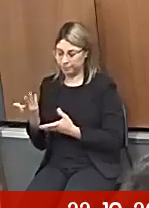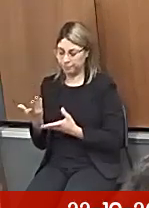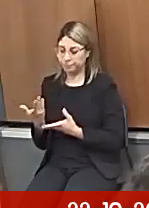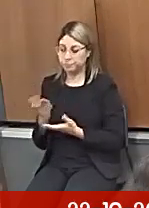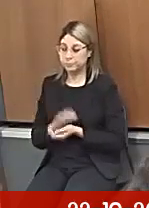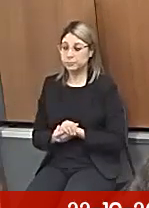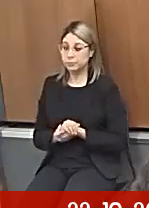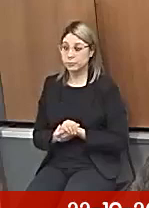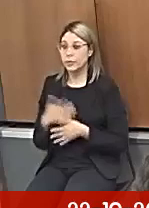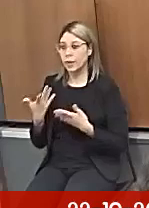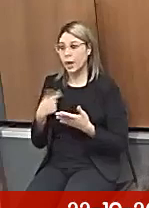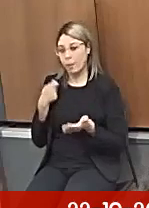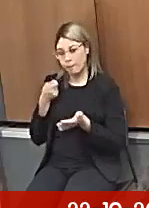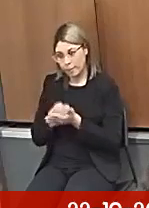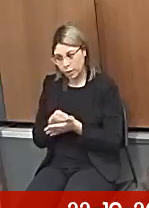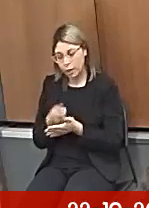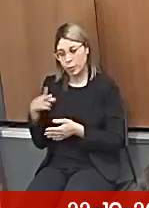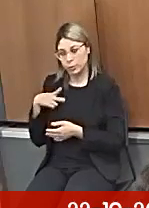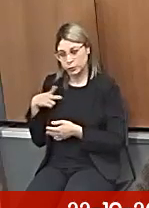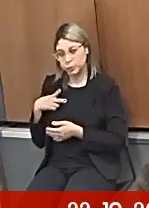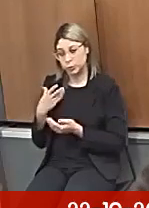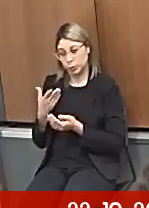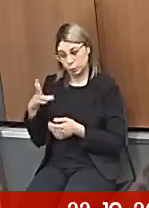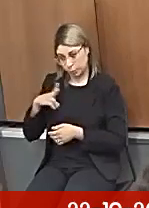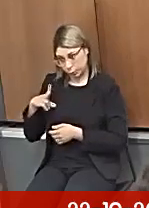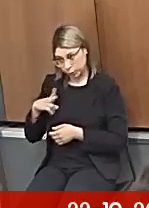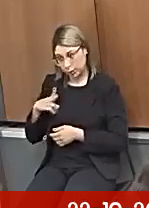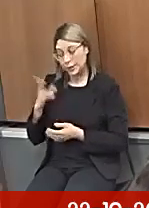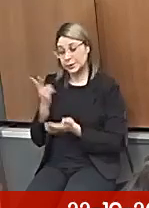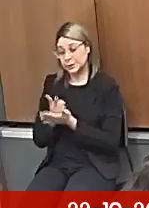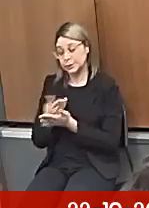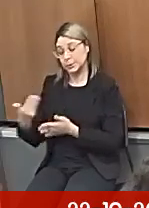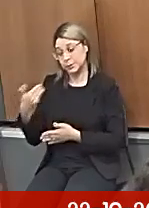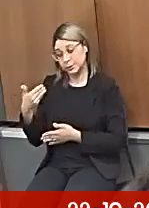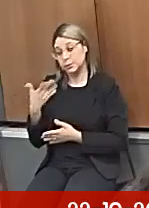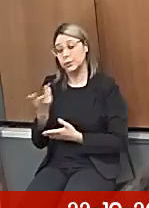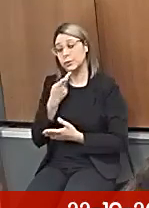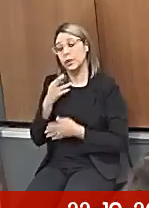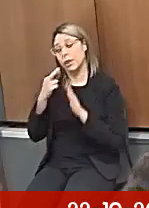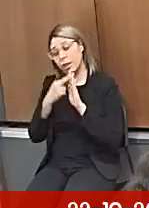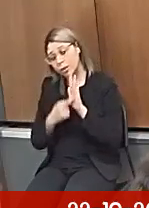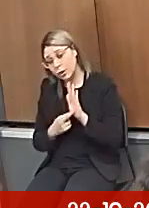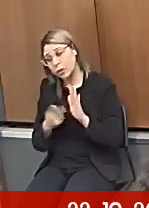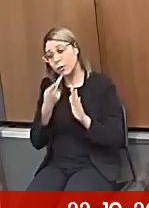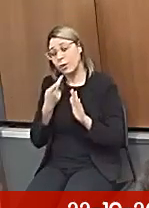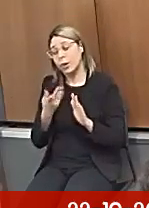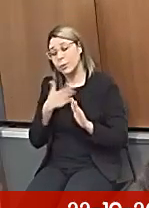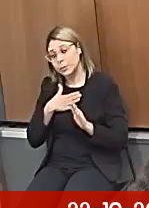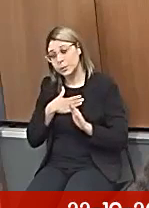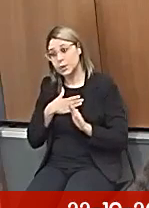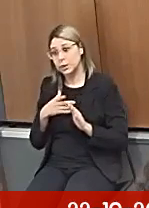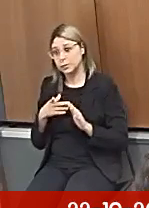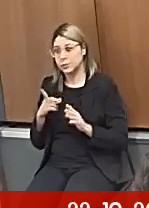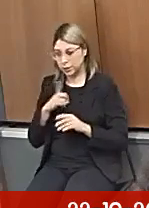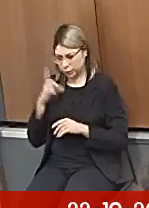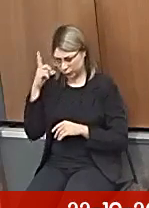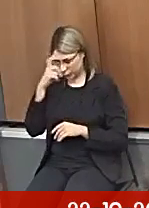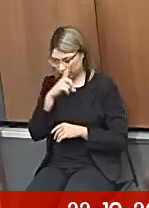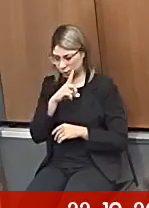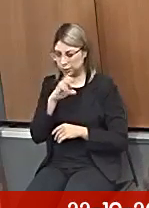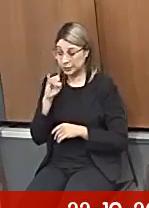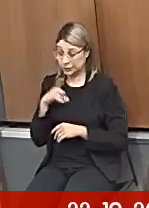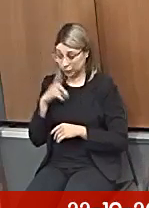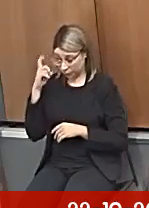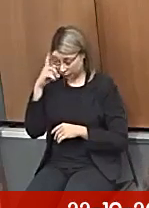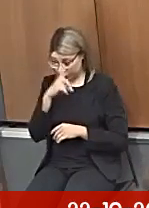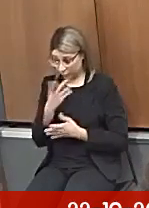E... Aí eu pago os professores particulares, toda semana tem um lá em casa, eu falo, dá um relatório, fala para mim, como ele tem dificuldade? Se ele tiver